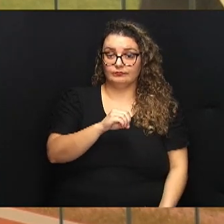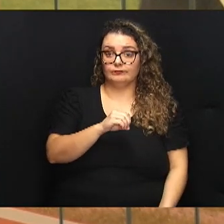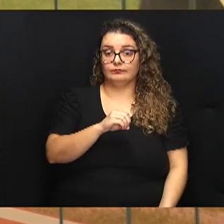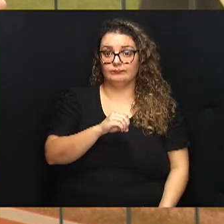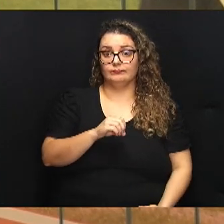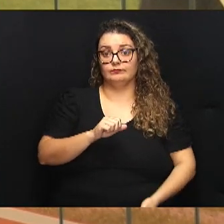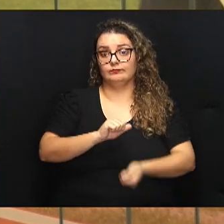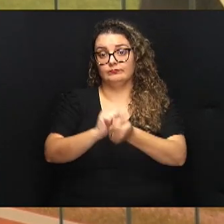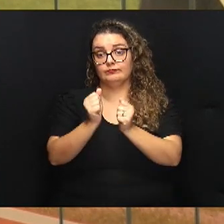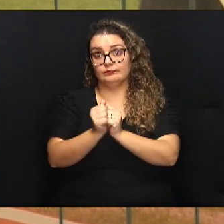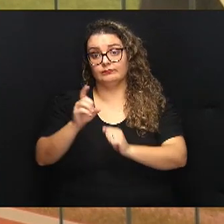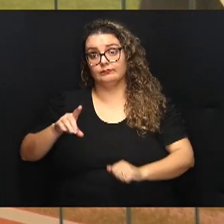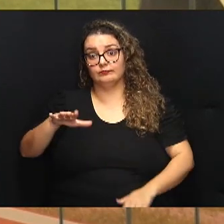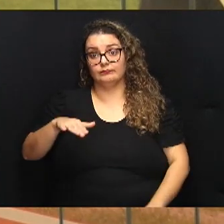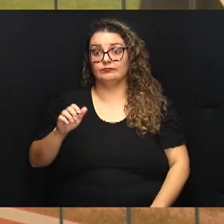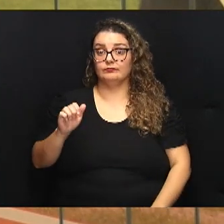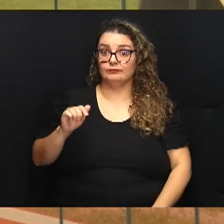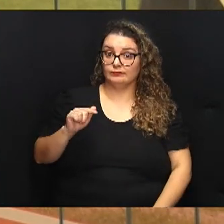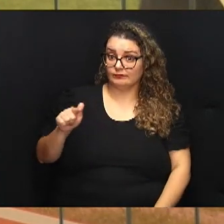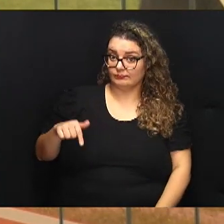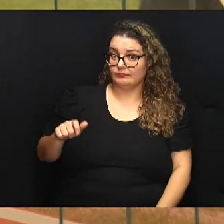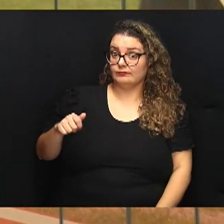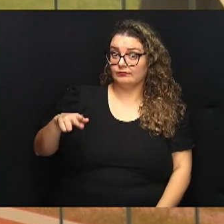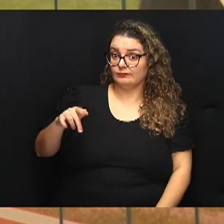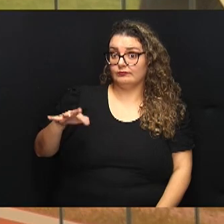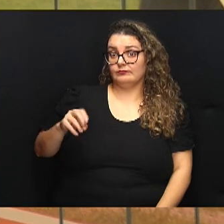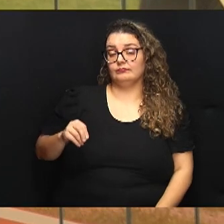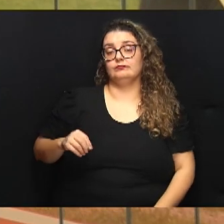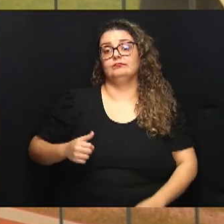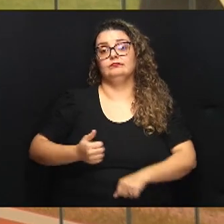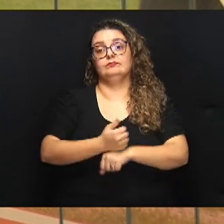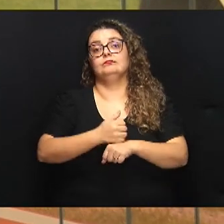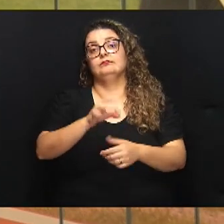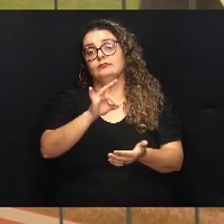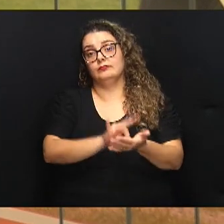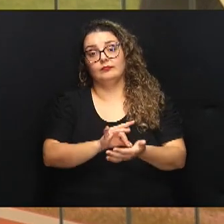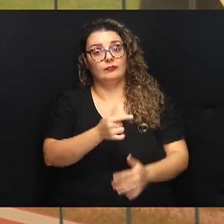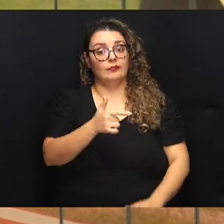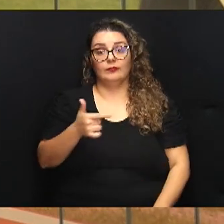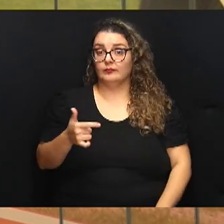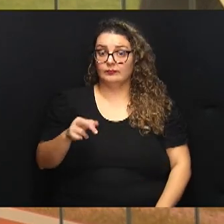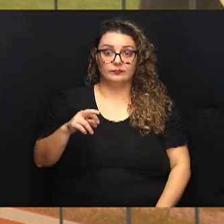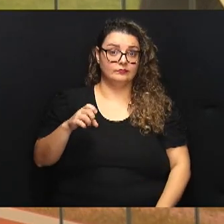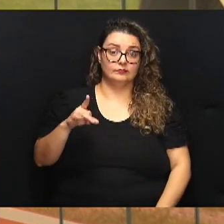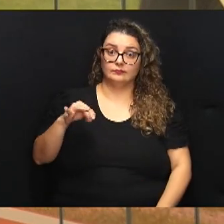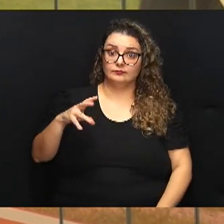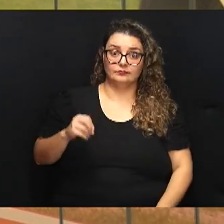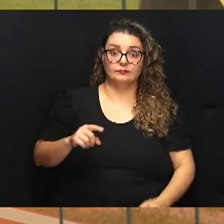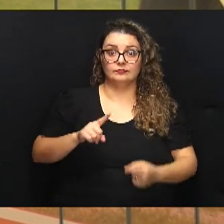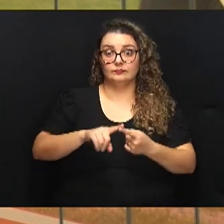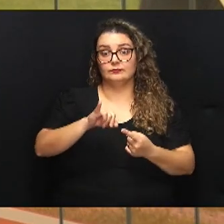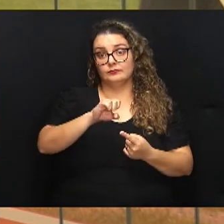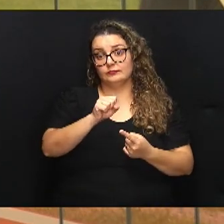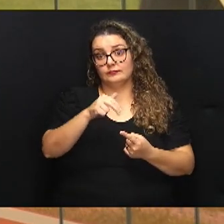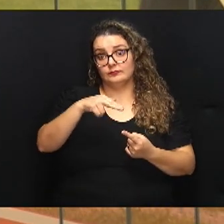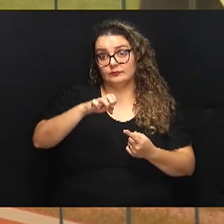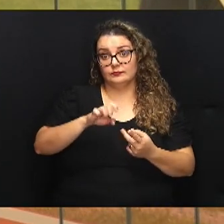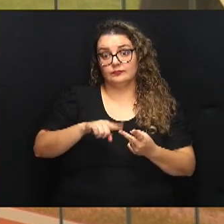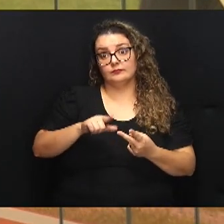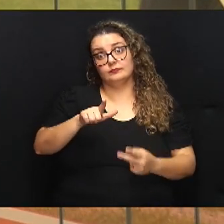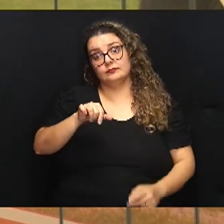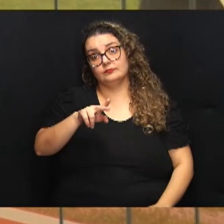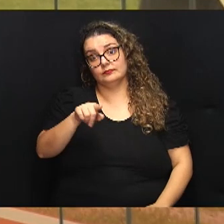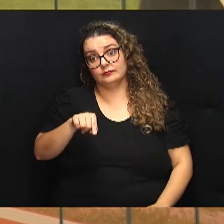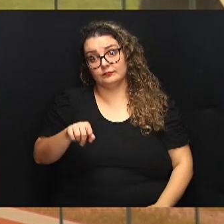lateral direita um zagueiro, colocou atletas como titular que não tem rendimento, caso do Isaac e do Luiz Miguel, por